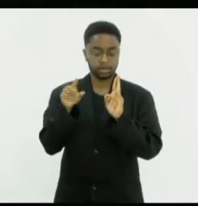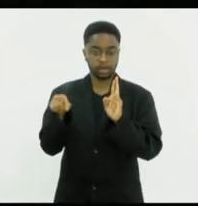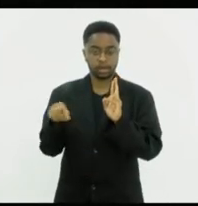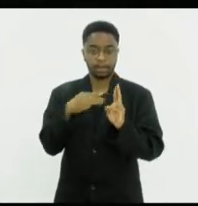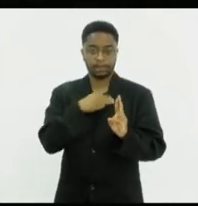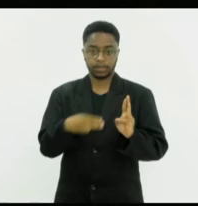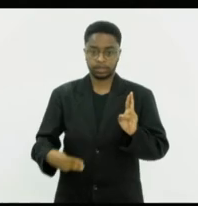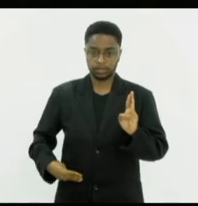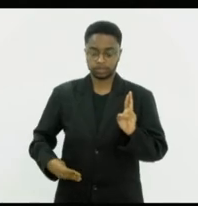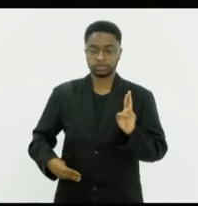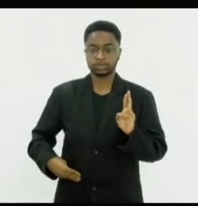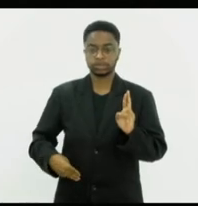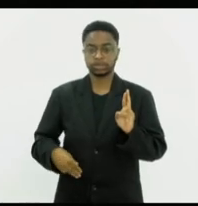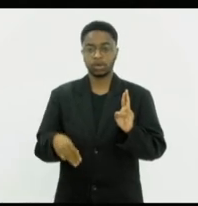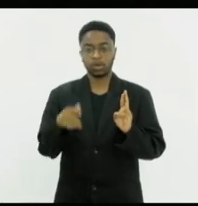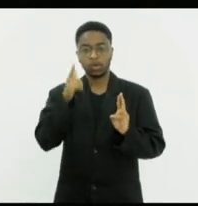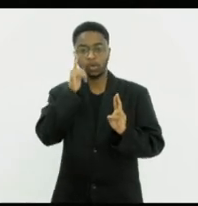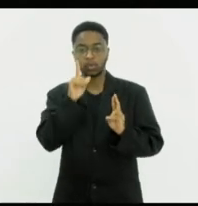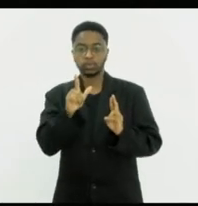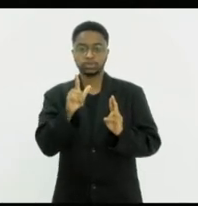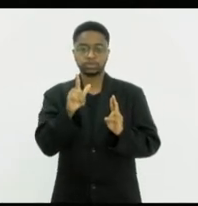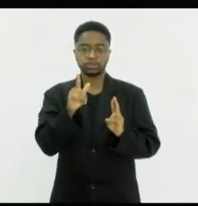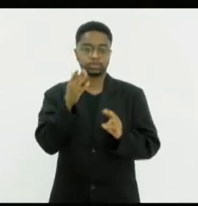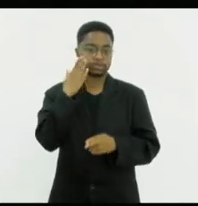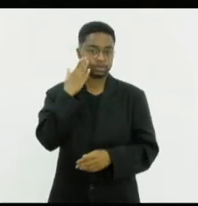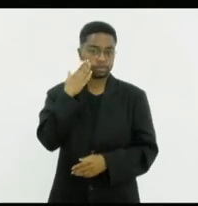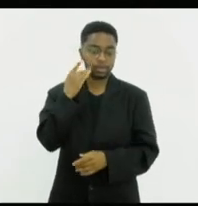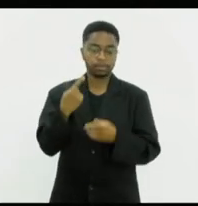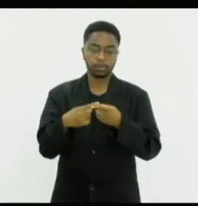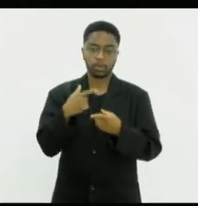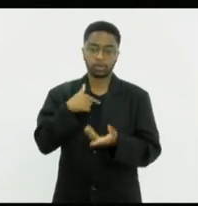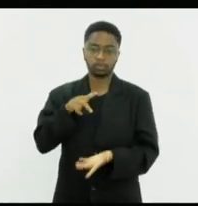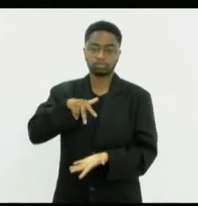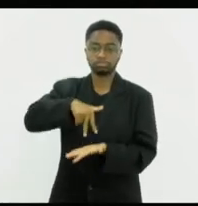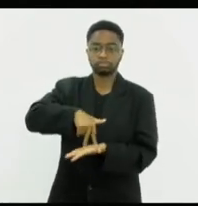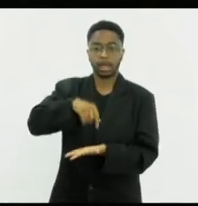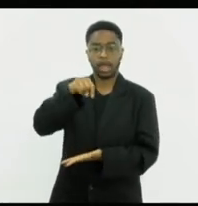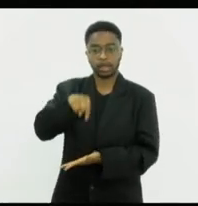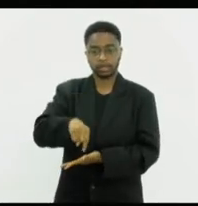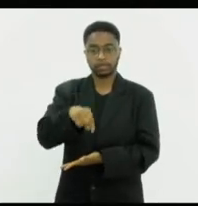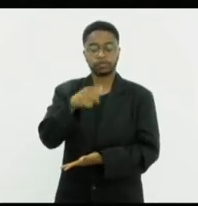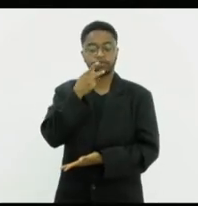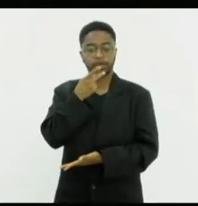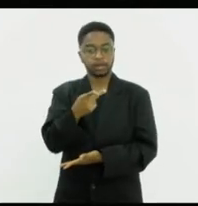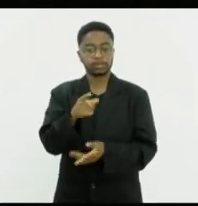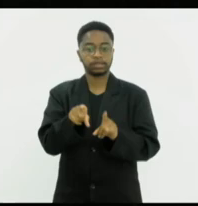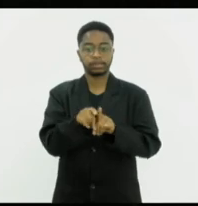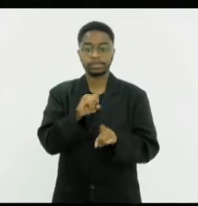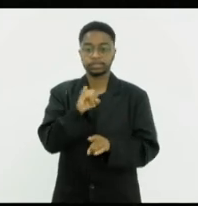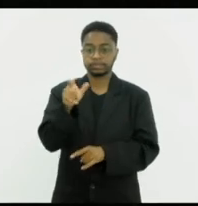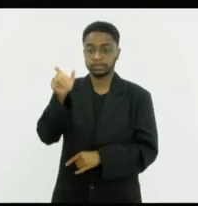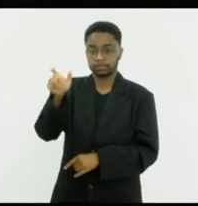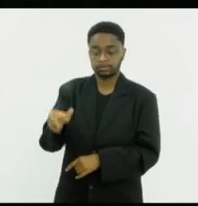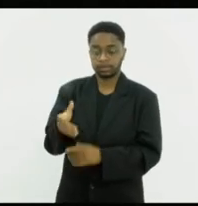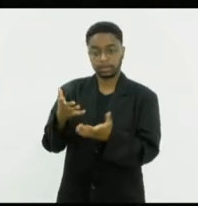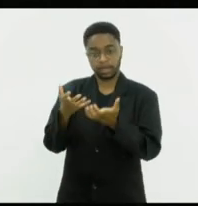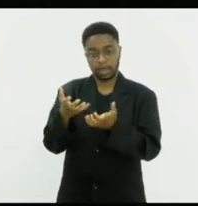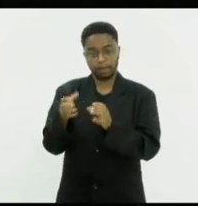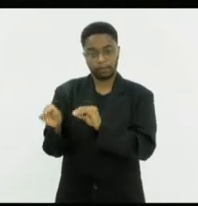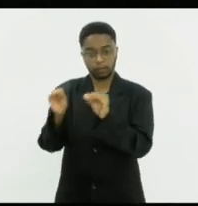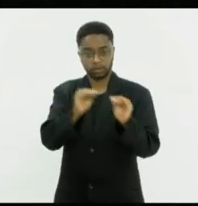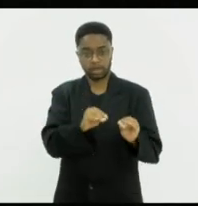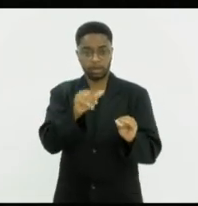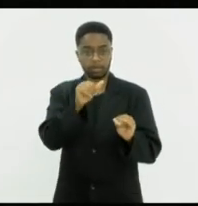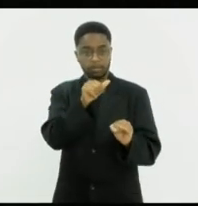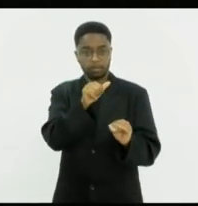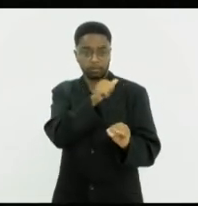ministra possa tomar conhecimento, que eu estou me posicionando aqui no plenário, e se ela quiser vir morar aqui no Rio de Janeiro